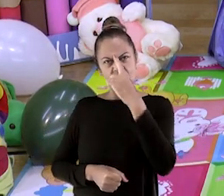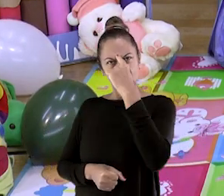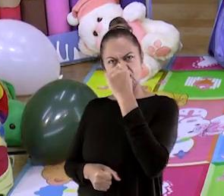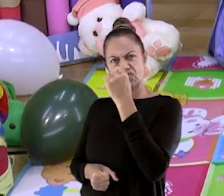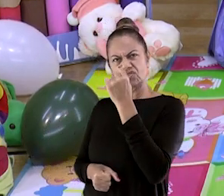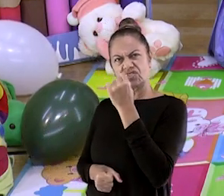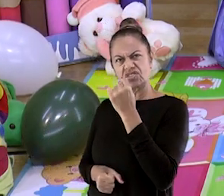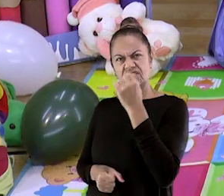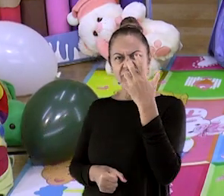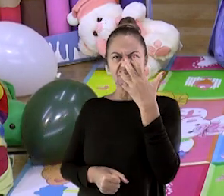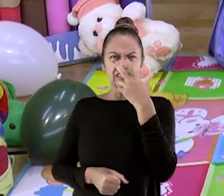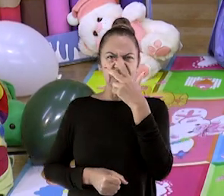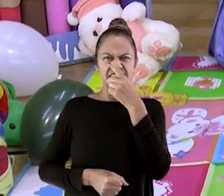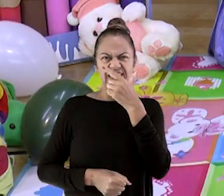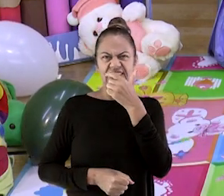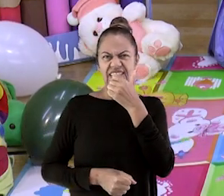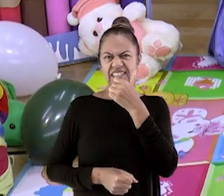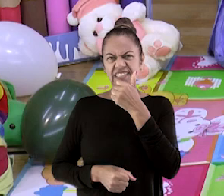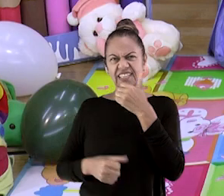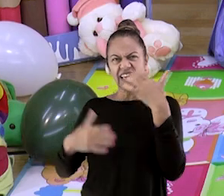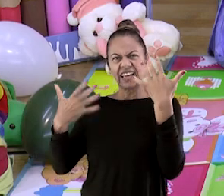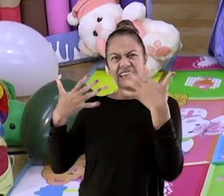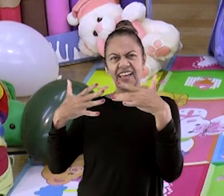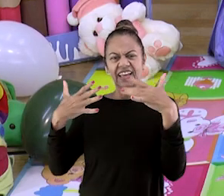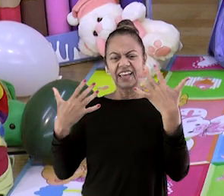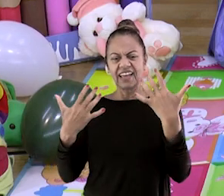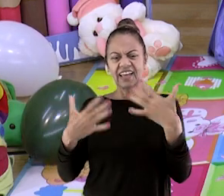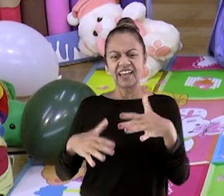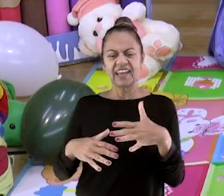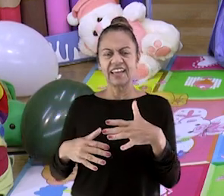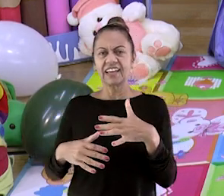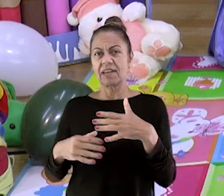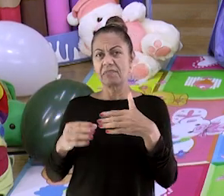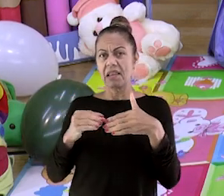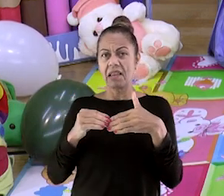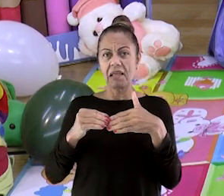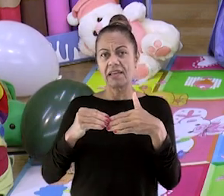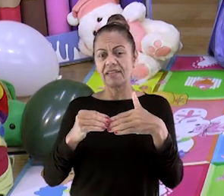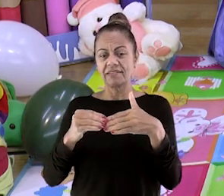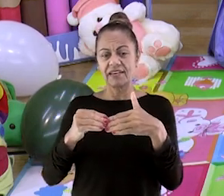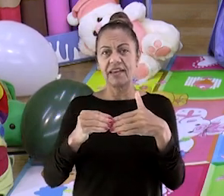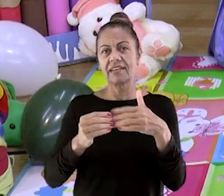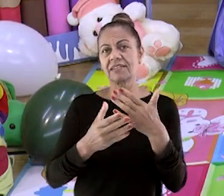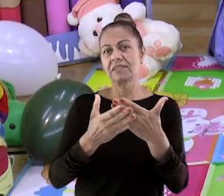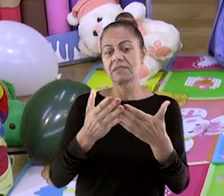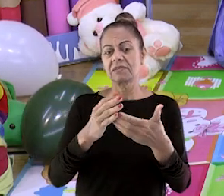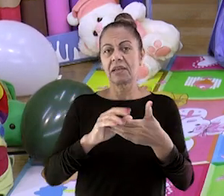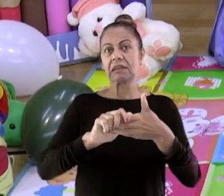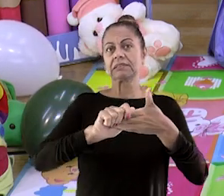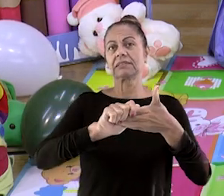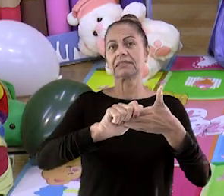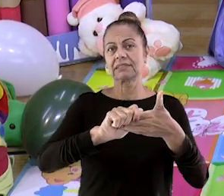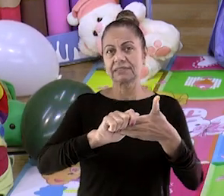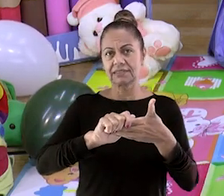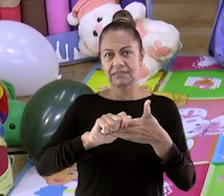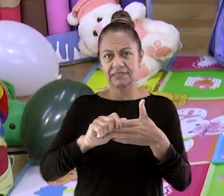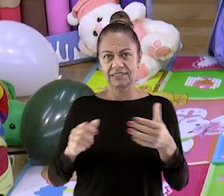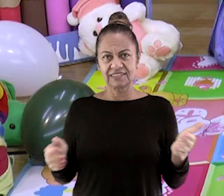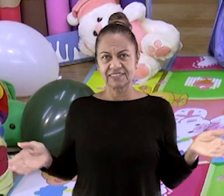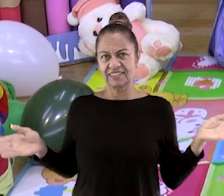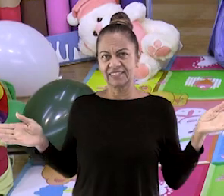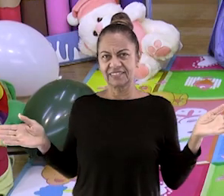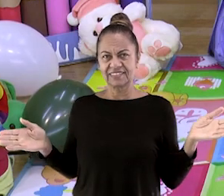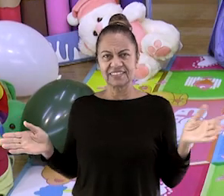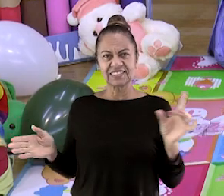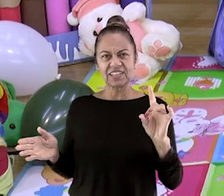bonitinha da vassoura de capim me carrega pelos braços